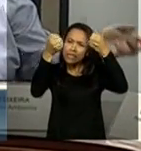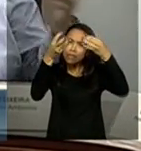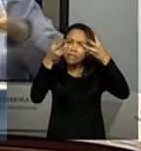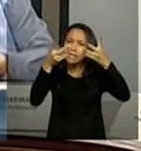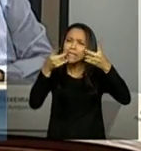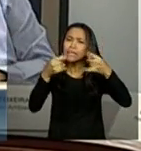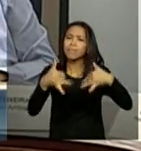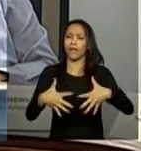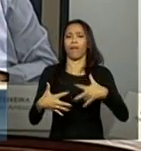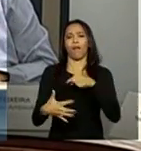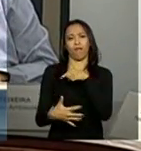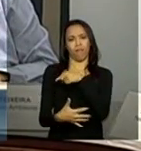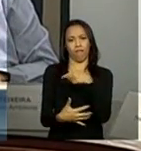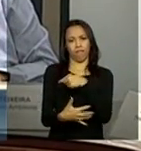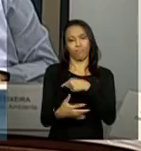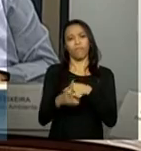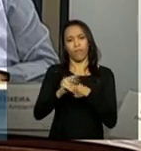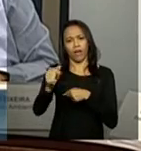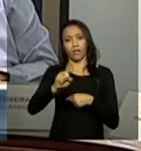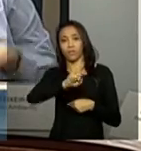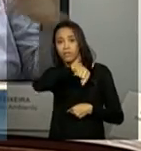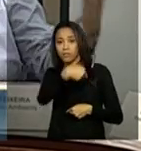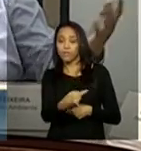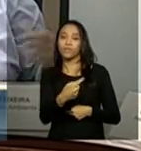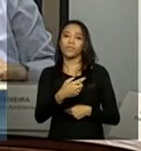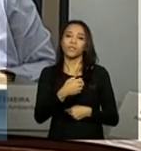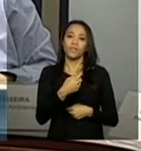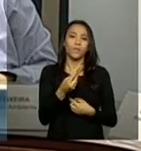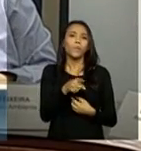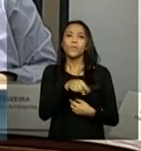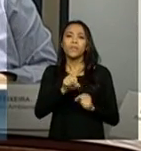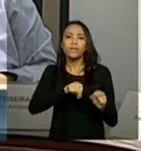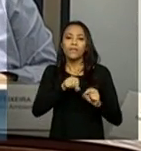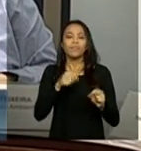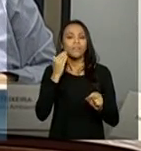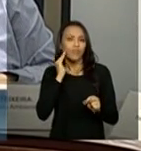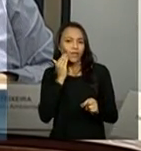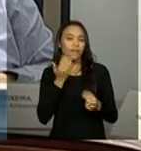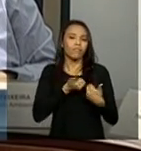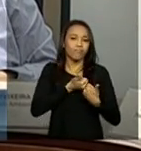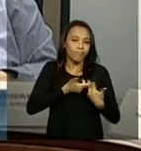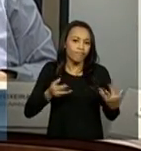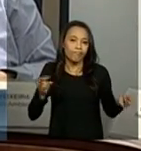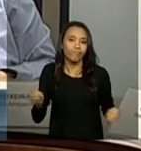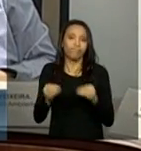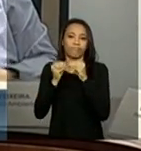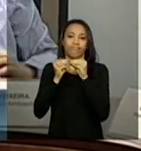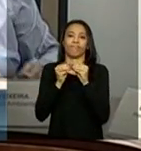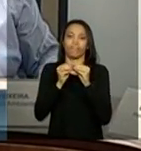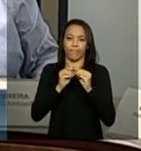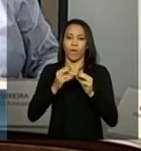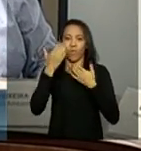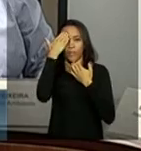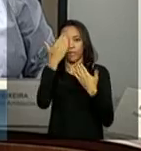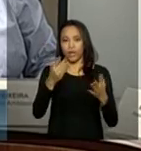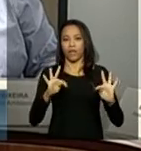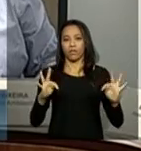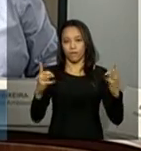INPE comentará, o Adame, então, comentará aquilo que você entender que cabe ainda de comentários adicionais. Tá bom? Muito obrigada a